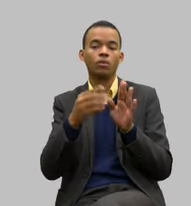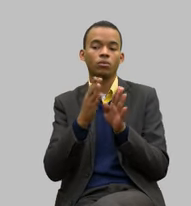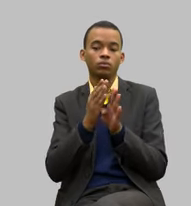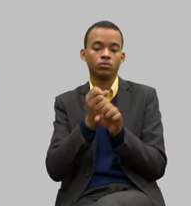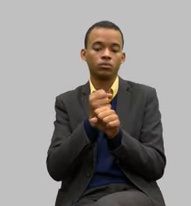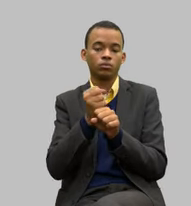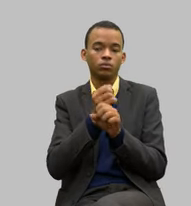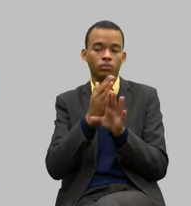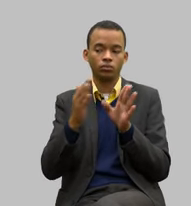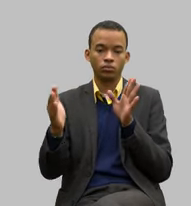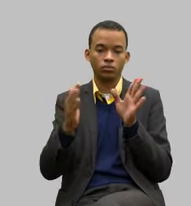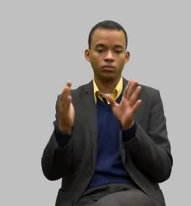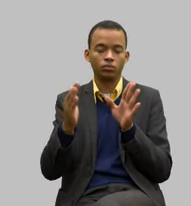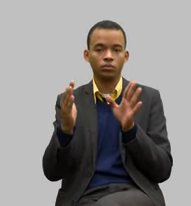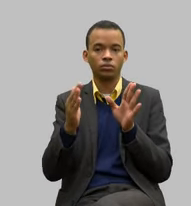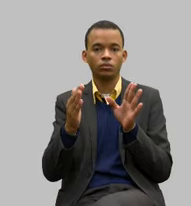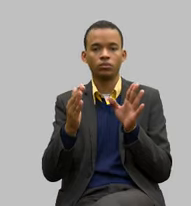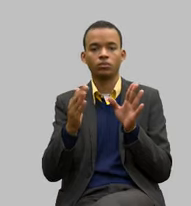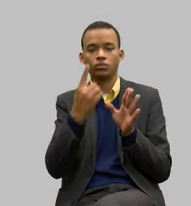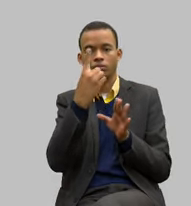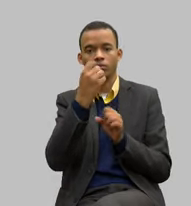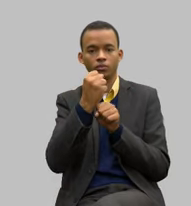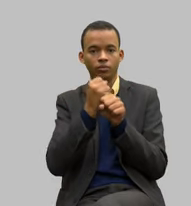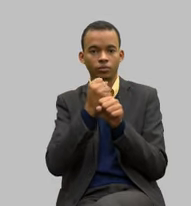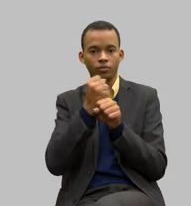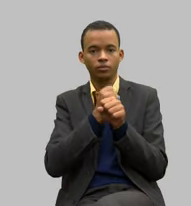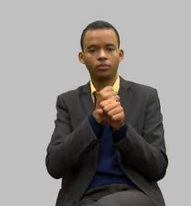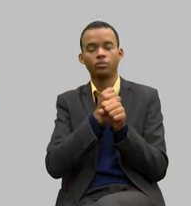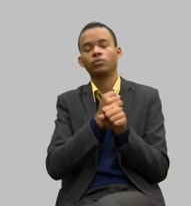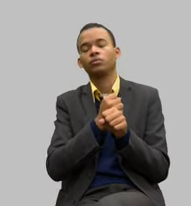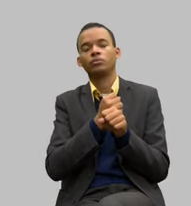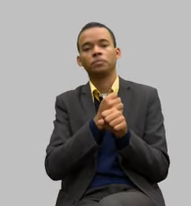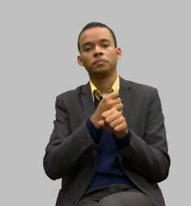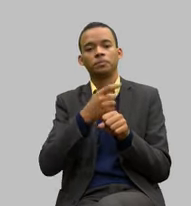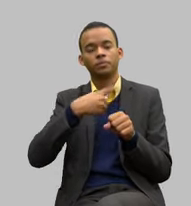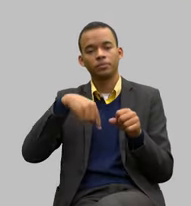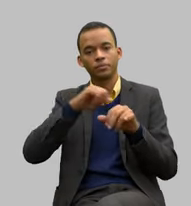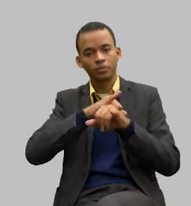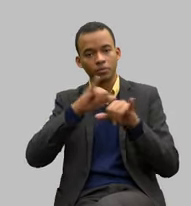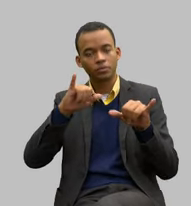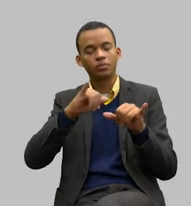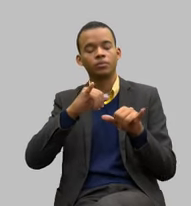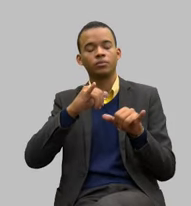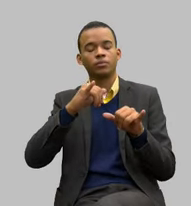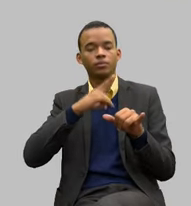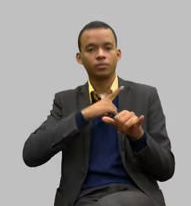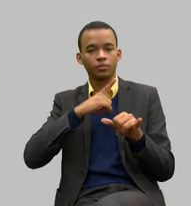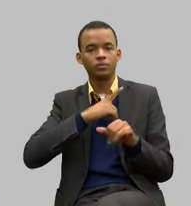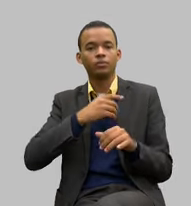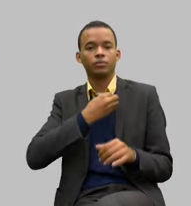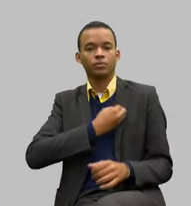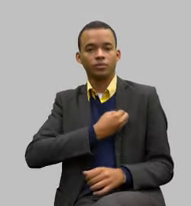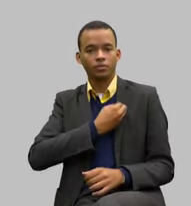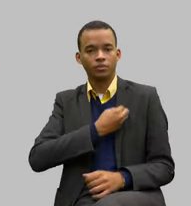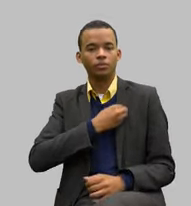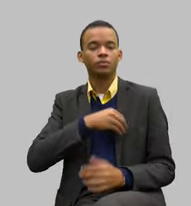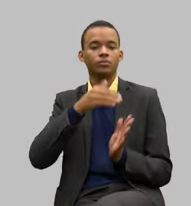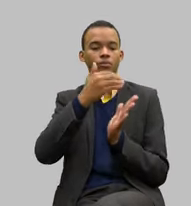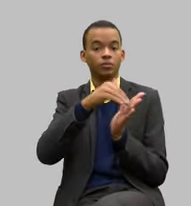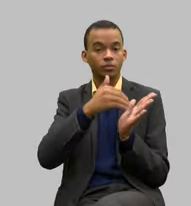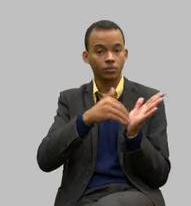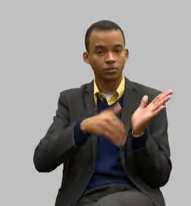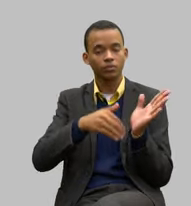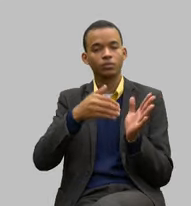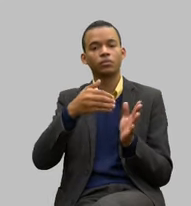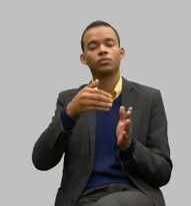de 2024 presidência registra agradece a presença do excelentíssimo Senor Rogério Greco secretário de estado de justiça e